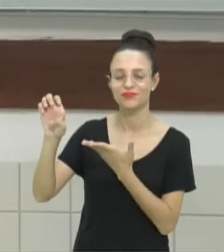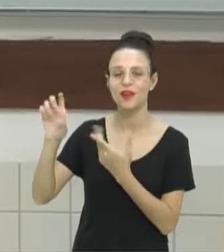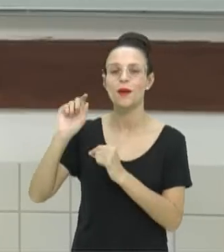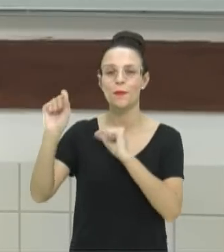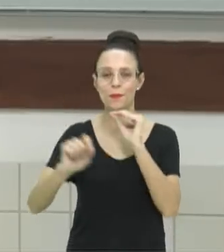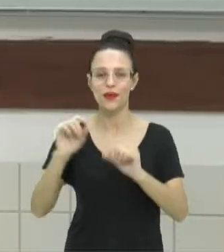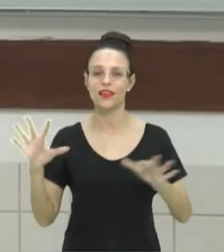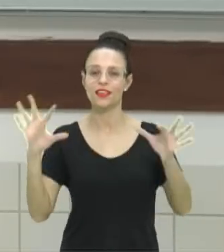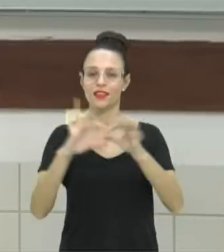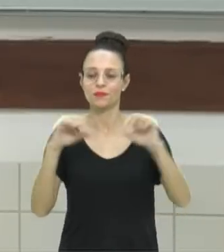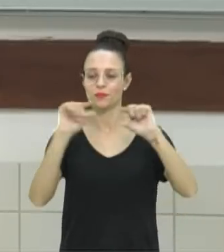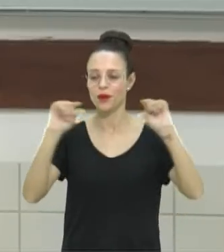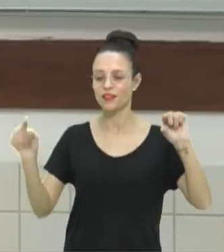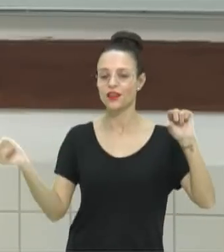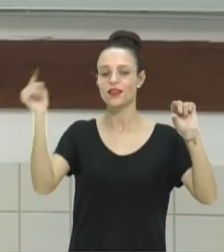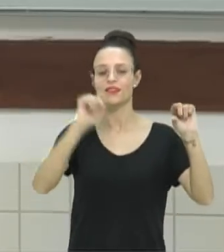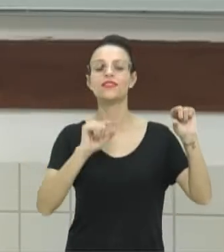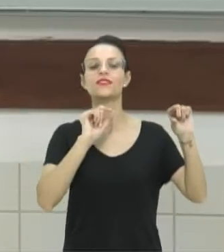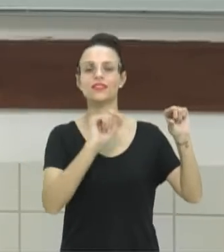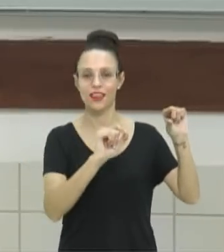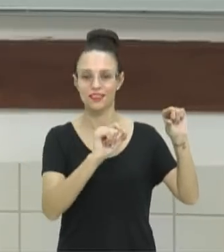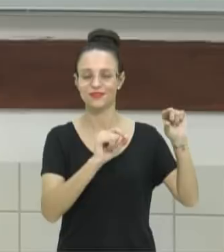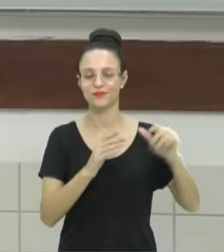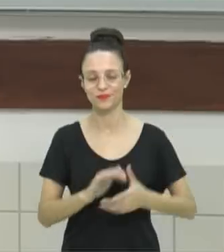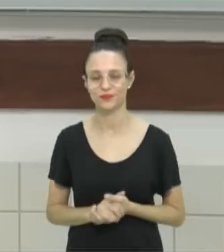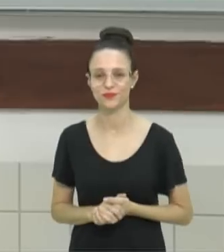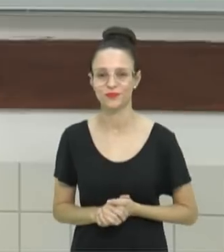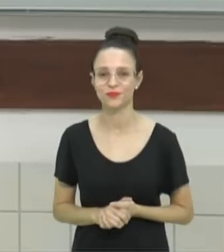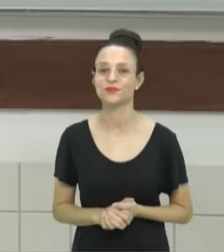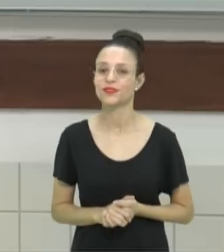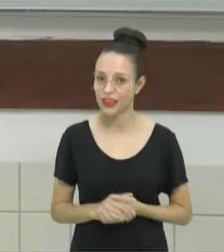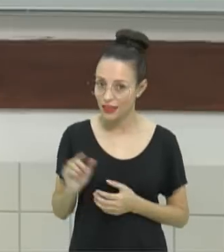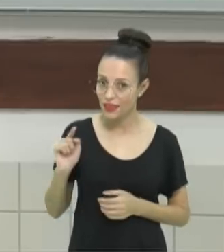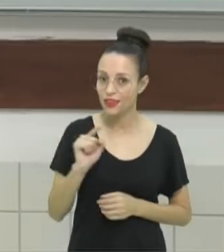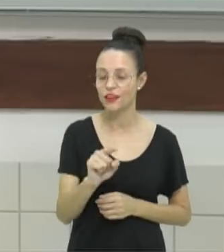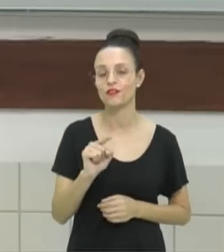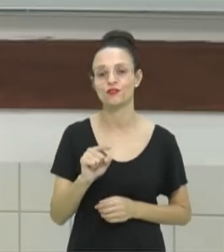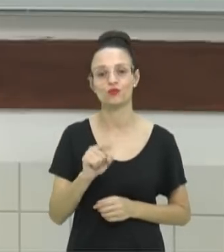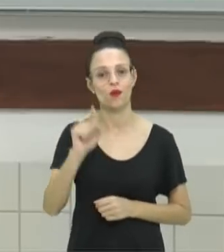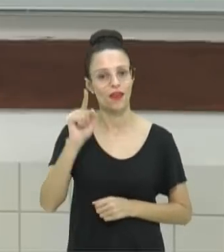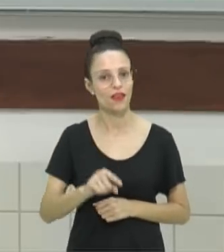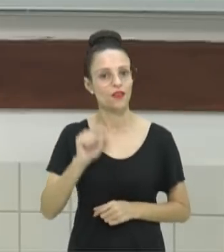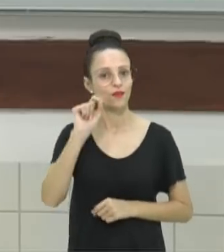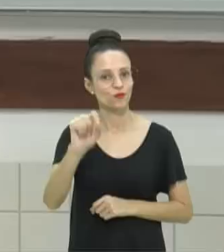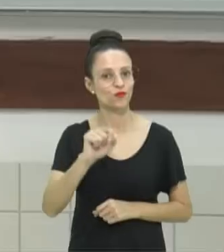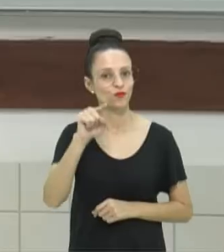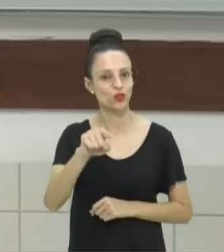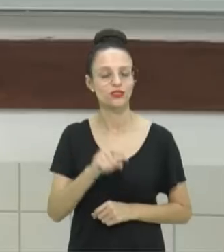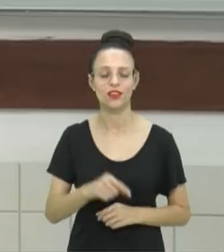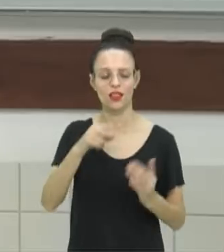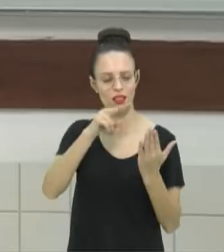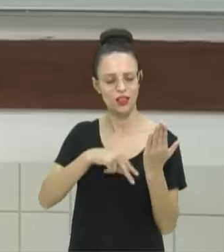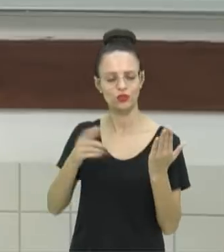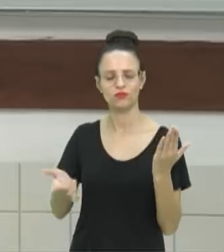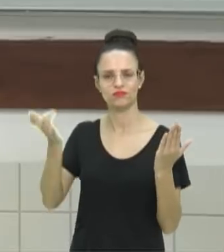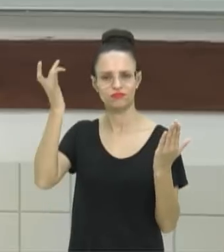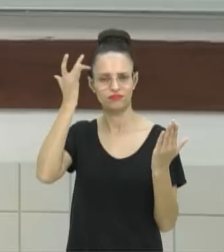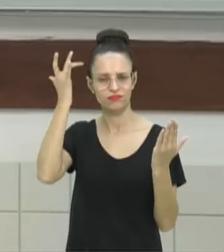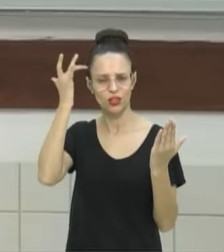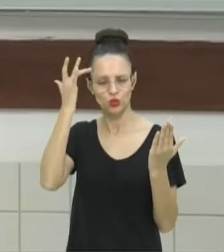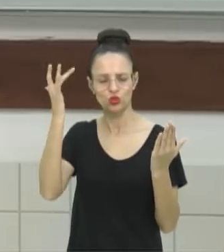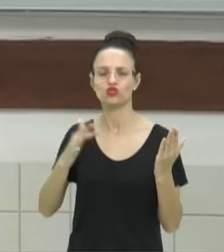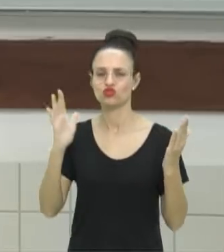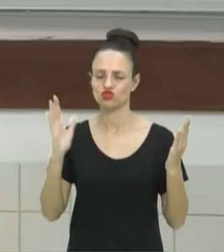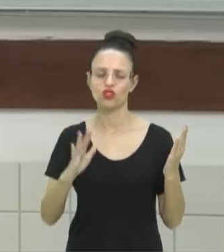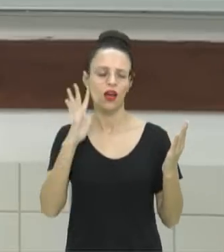a quem ele se refere, qual é o referente dele dentro do texto. E isso se faz quando você for um leitor maduro, um